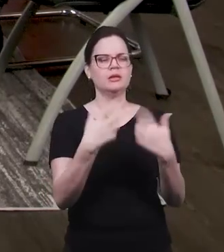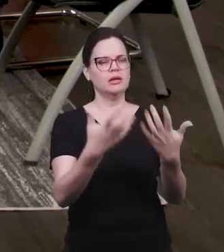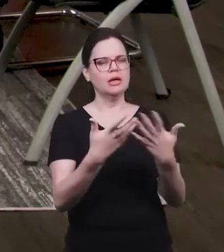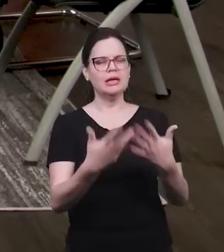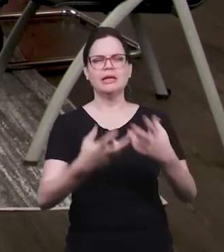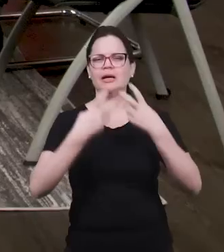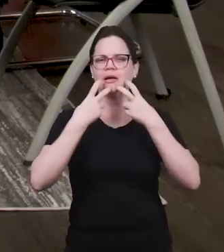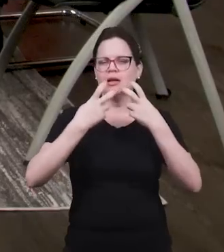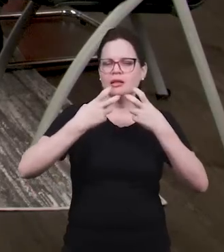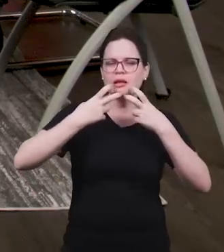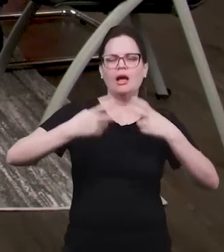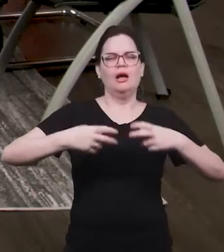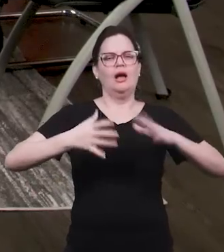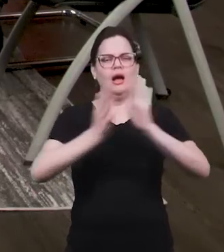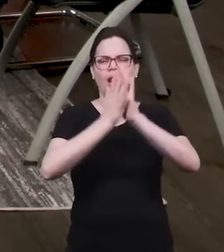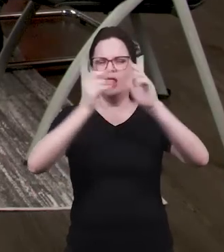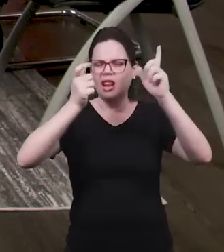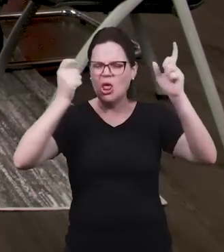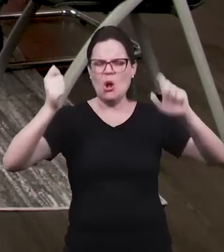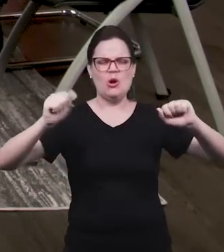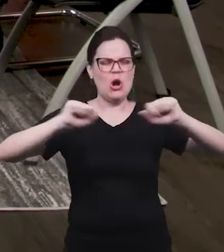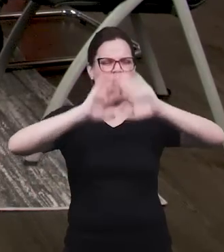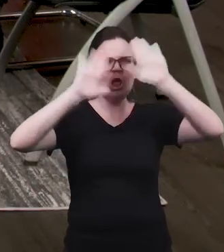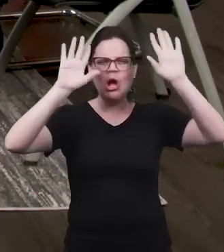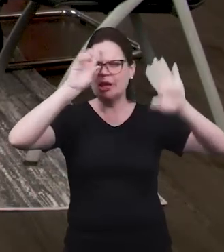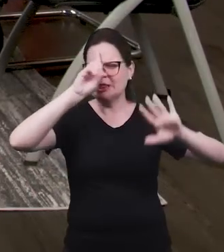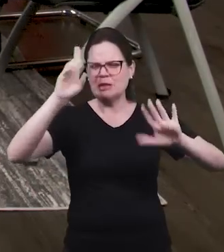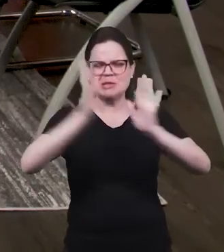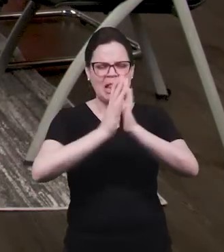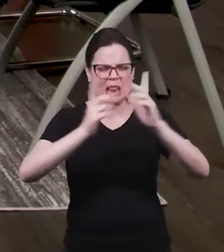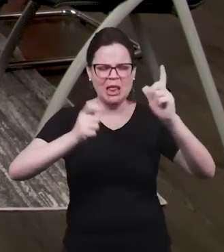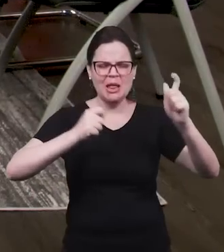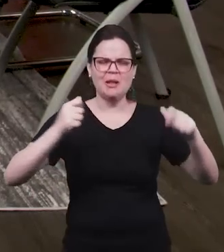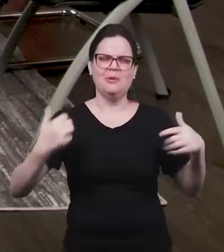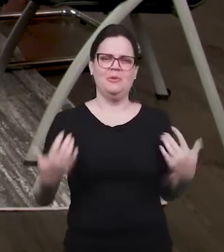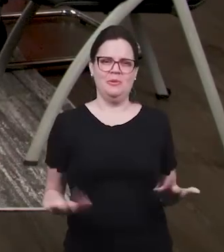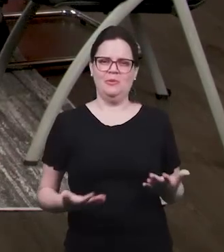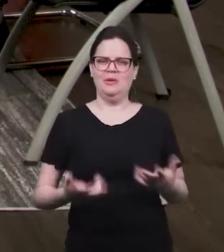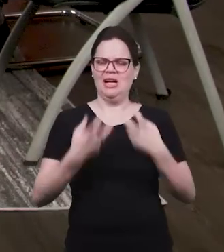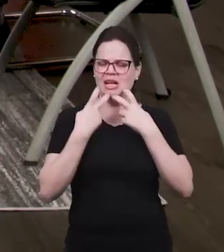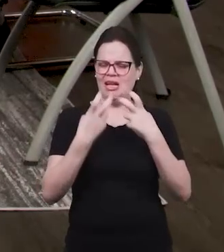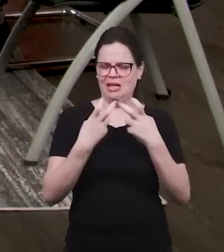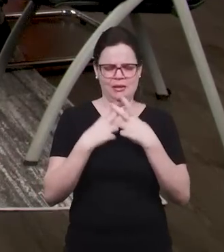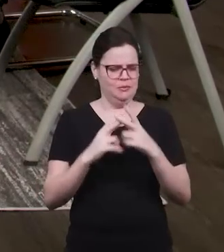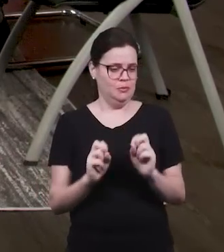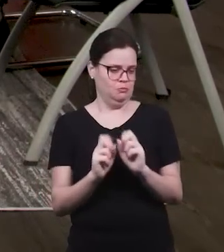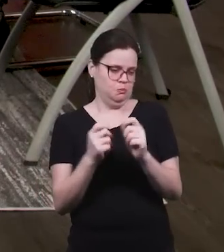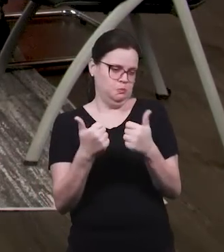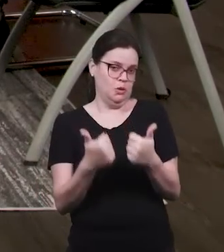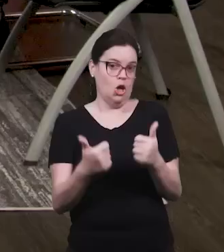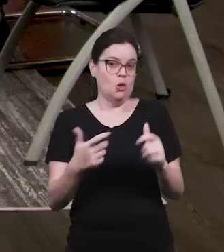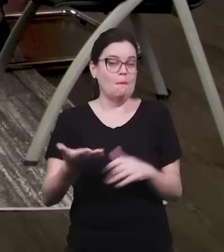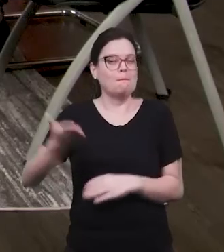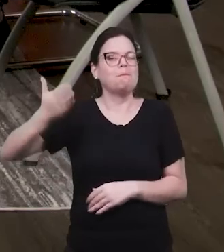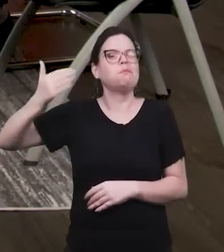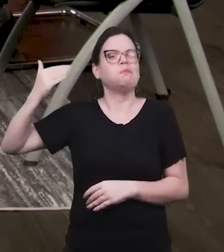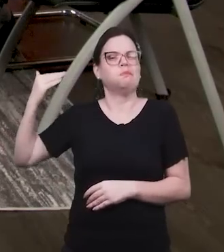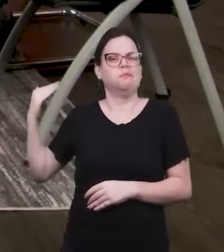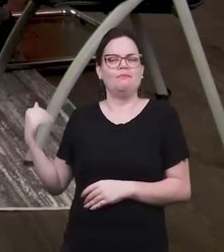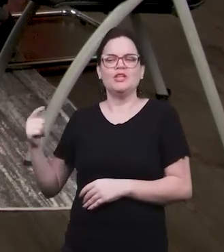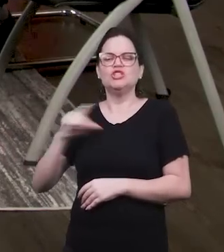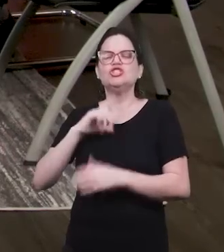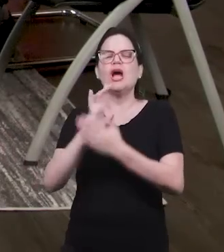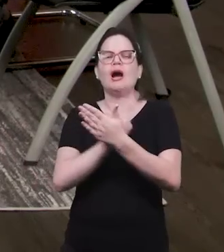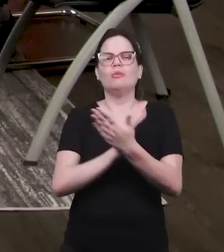manifestar, e gritar, e dizer aleluia e tal. A turma chama do kit aleluia. Mas um pouco de excesso,